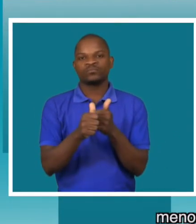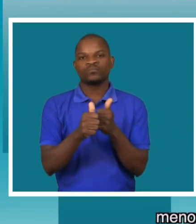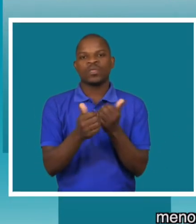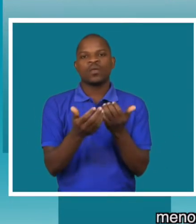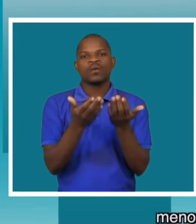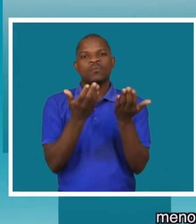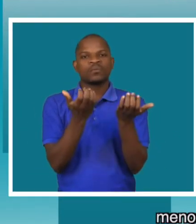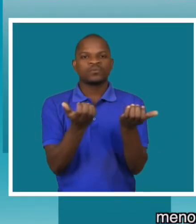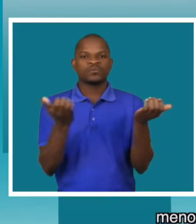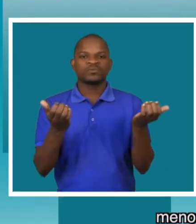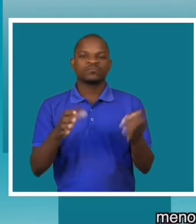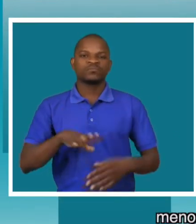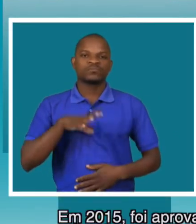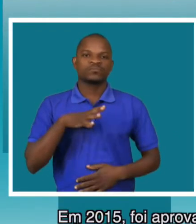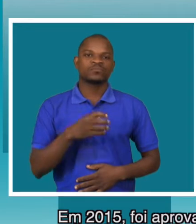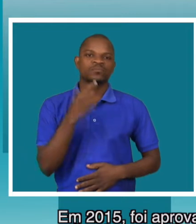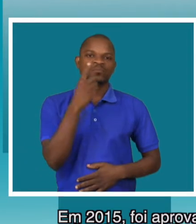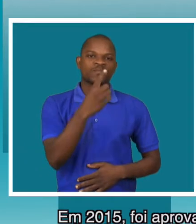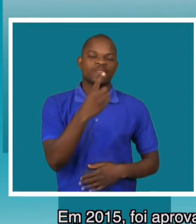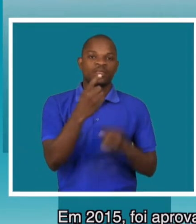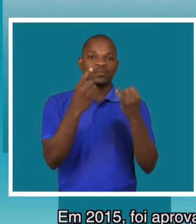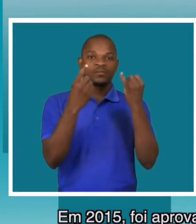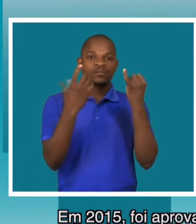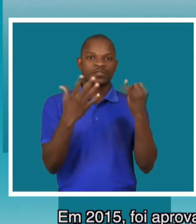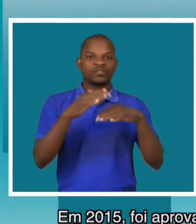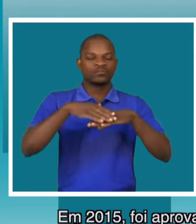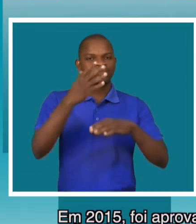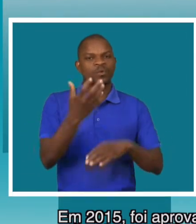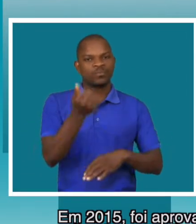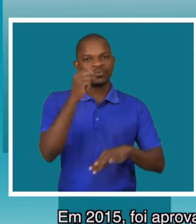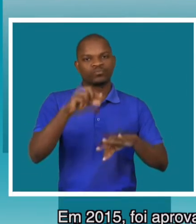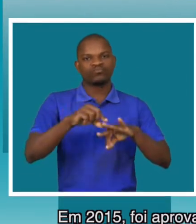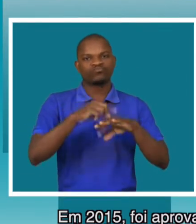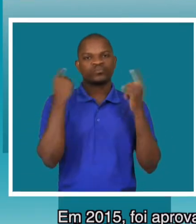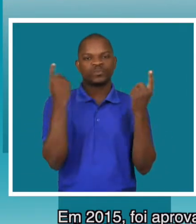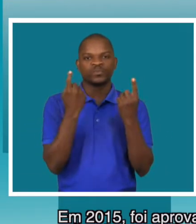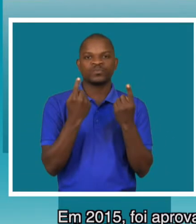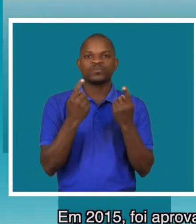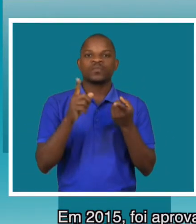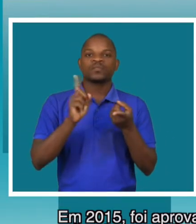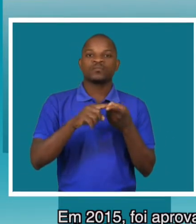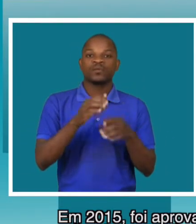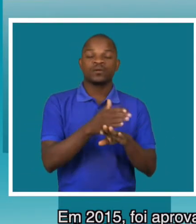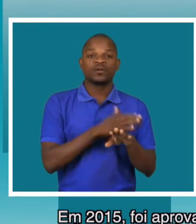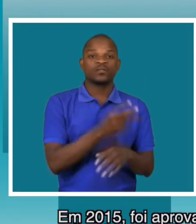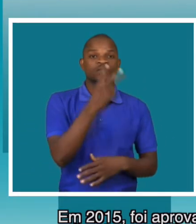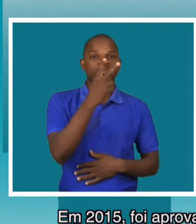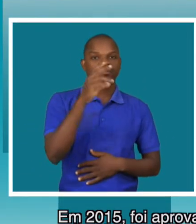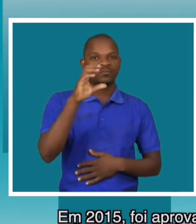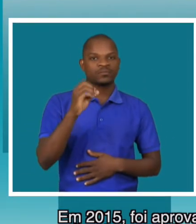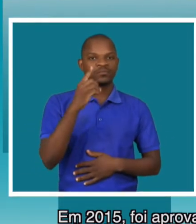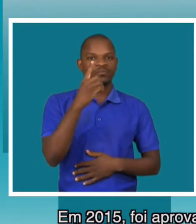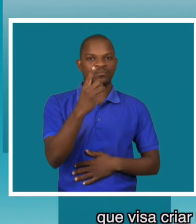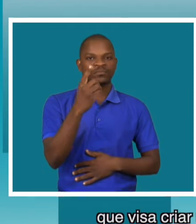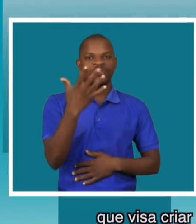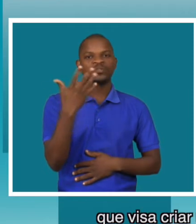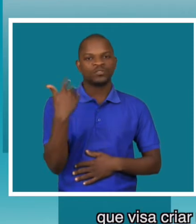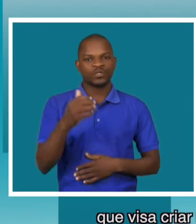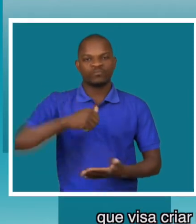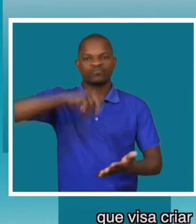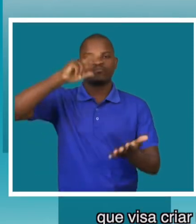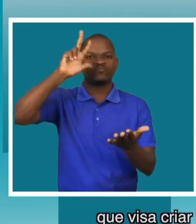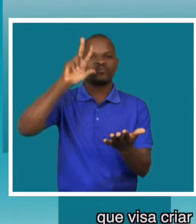de 16 anos podem contrair matrimônio. Em 2015, foi aprovada a Estratégia Nacional de Prevenção e Combate dos Casamentos Prematuros em